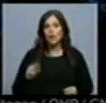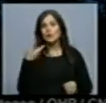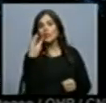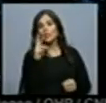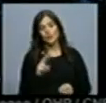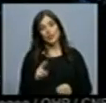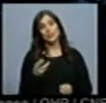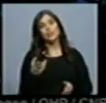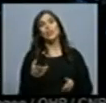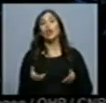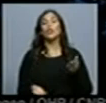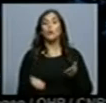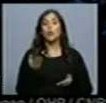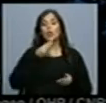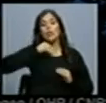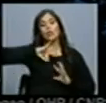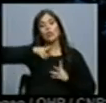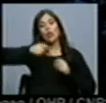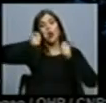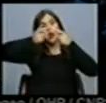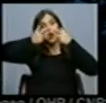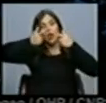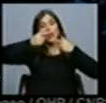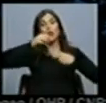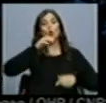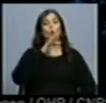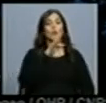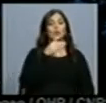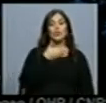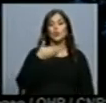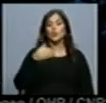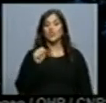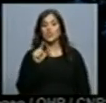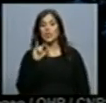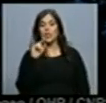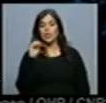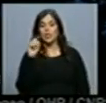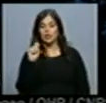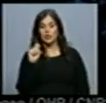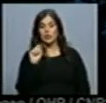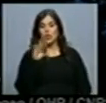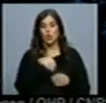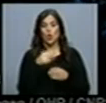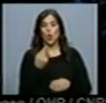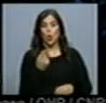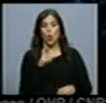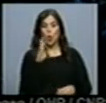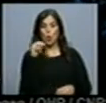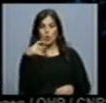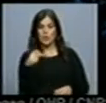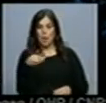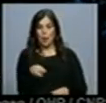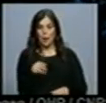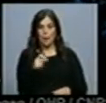Terra, orbita uma estrela, a Gliese 411, na constelação de Ursa Maior. É